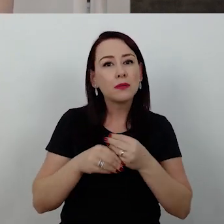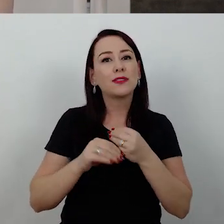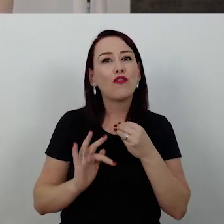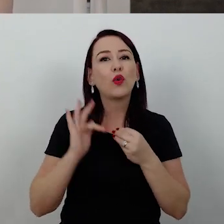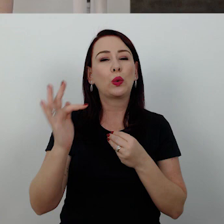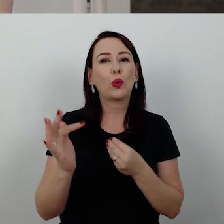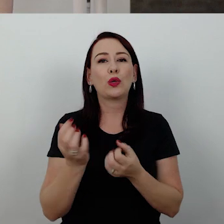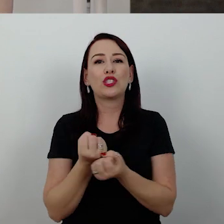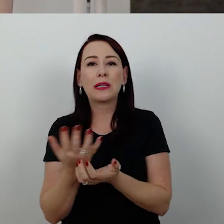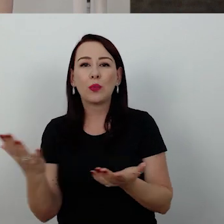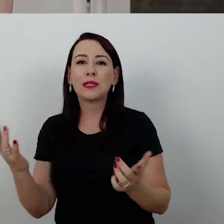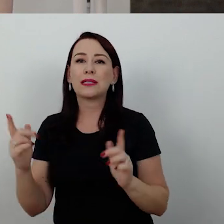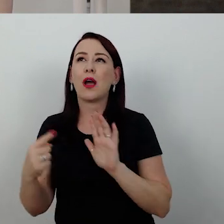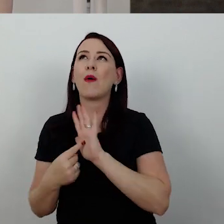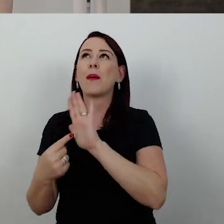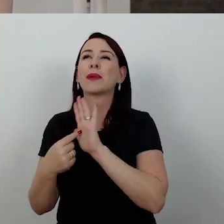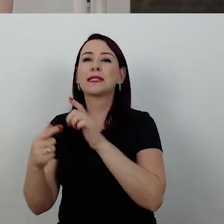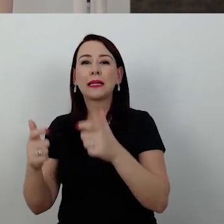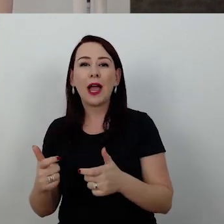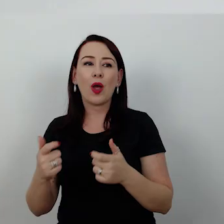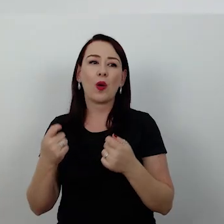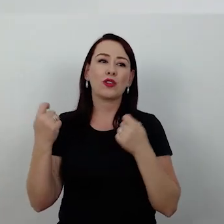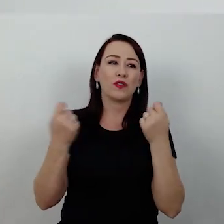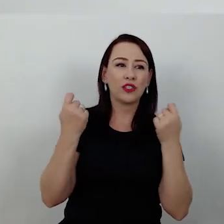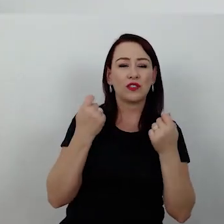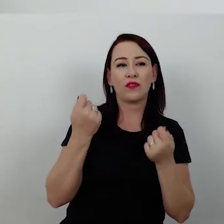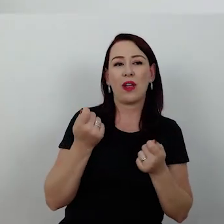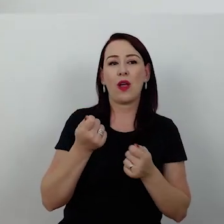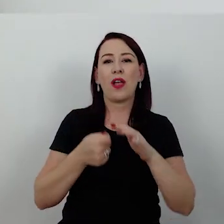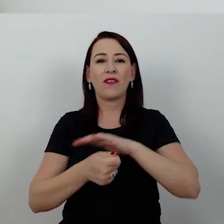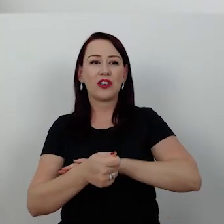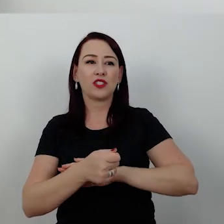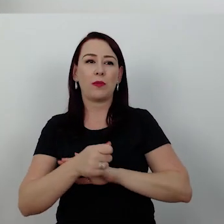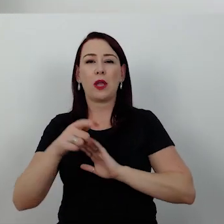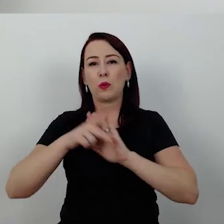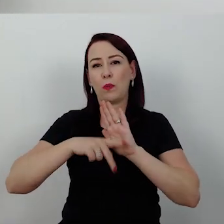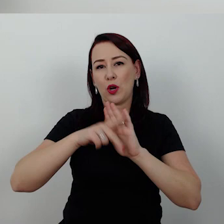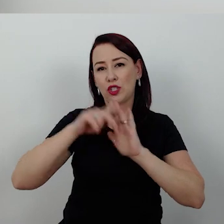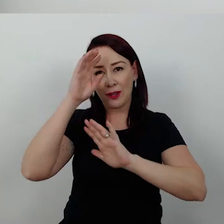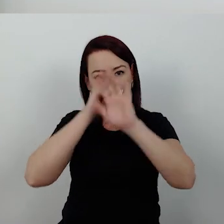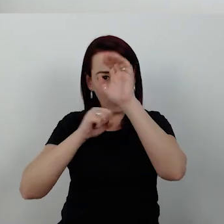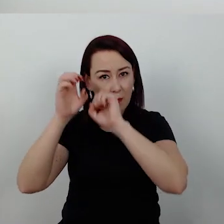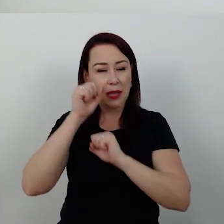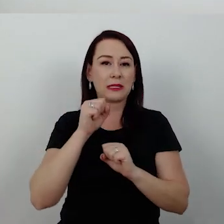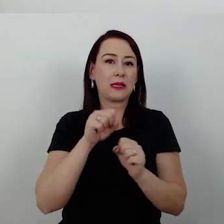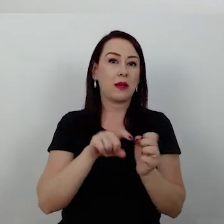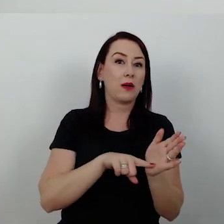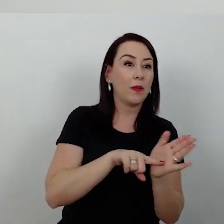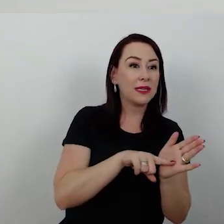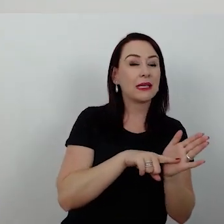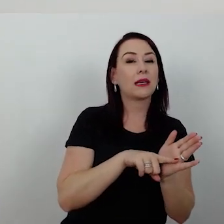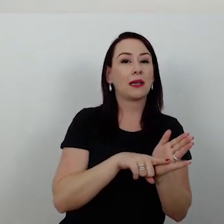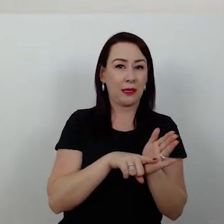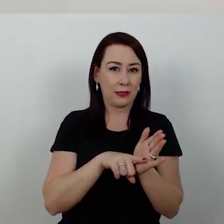mesmo nesses várias frentes mesmo, né? Investir em projetos de formação, de